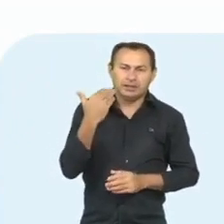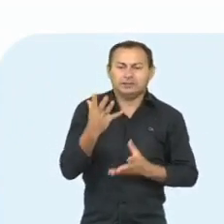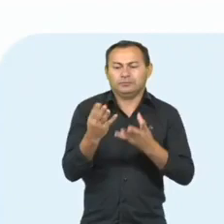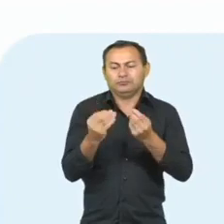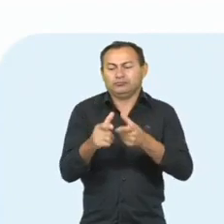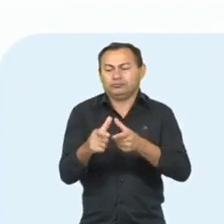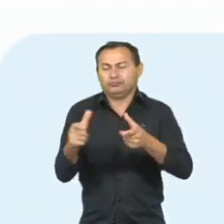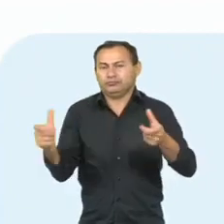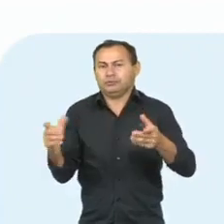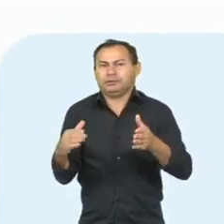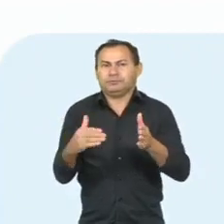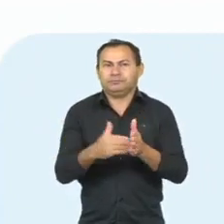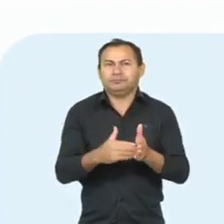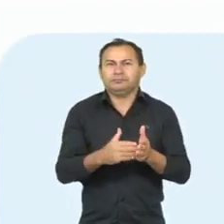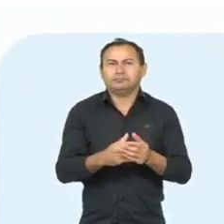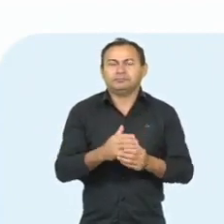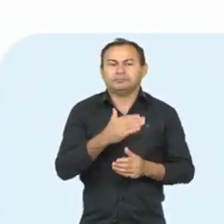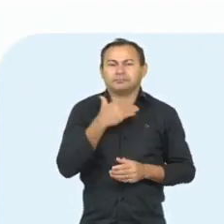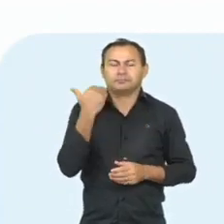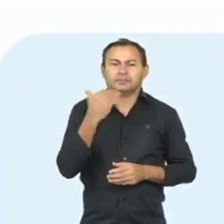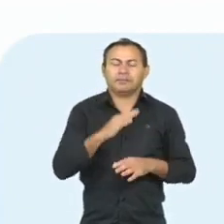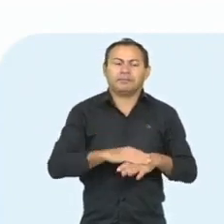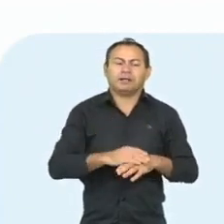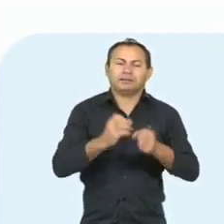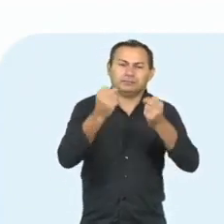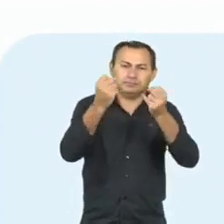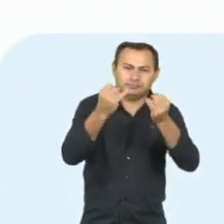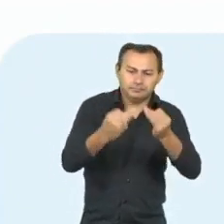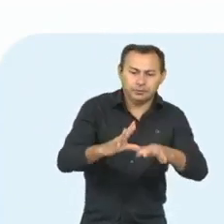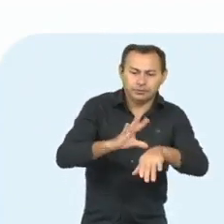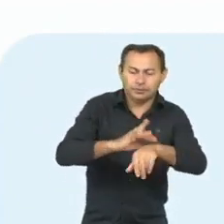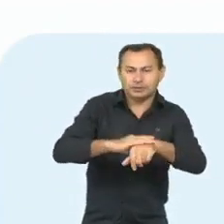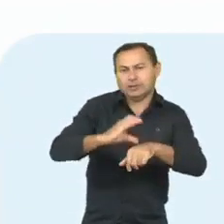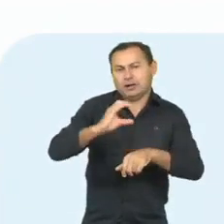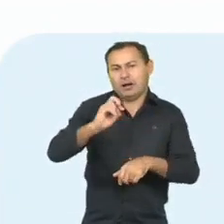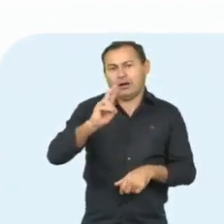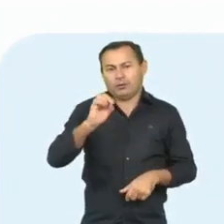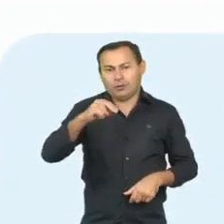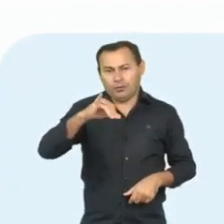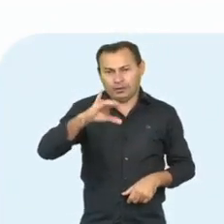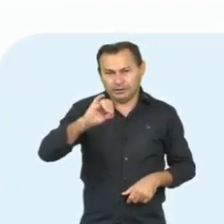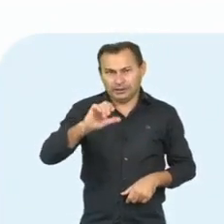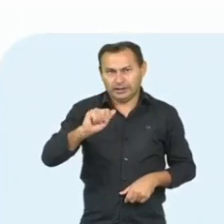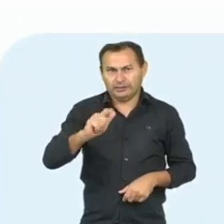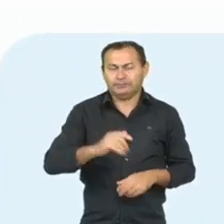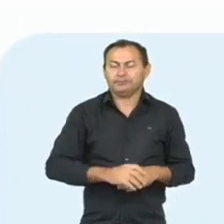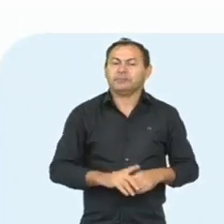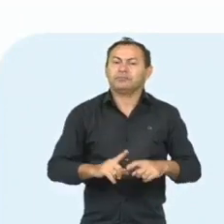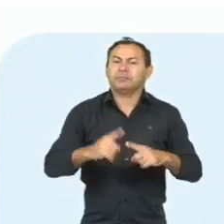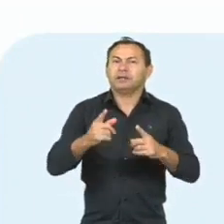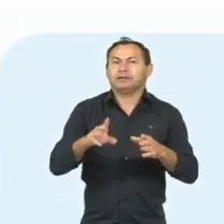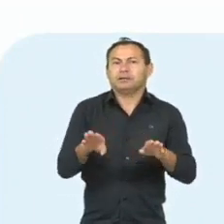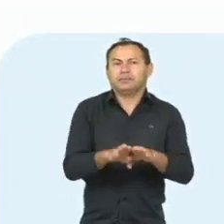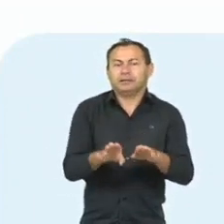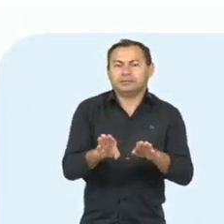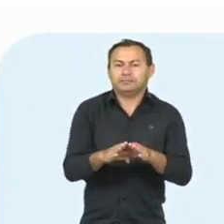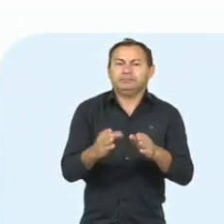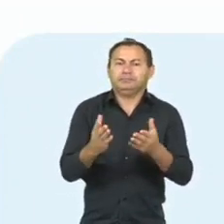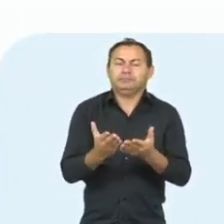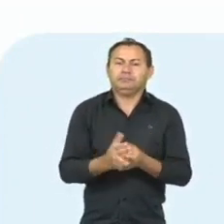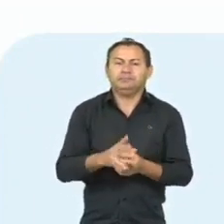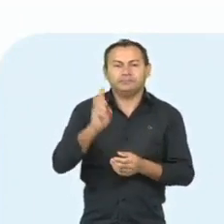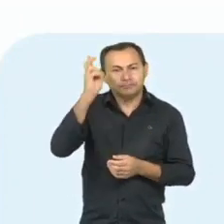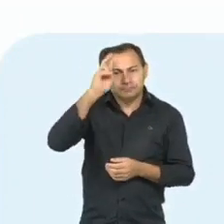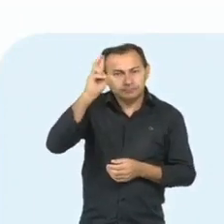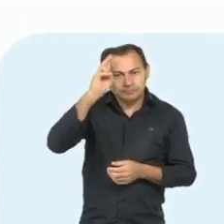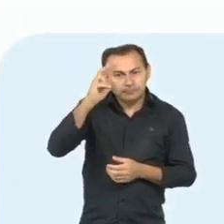até mortalidade mais explicada por doença crônico-degenerativa. Mas aí vale também